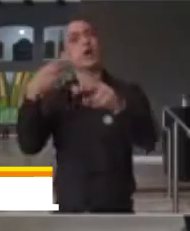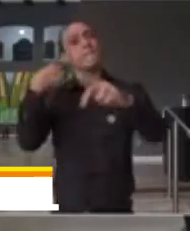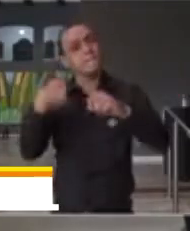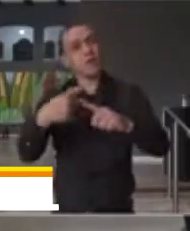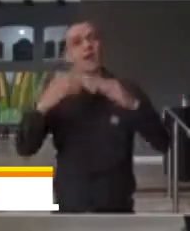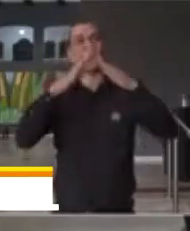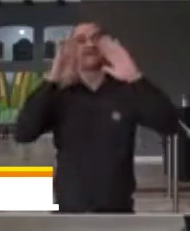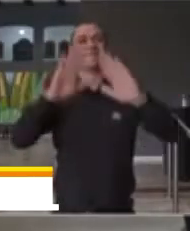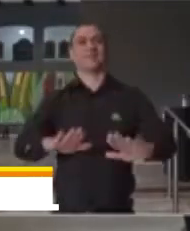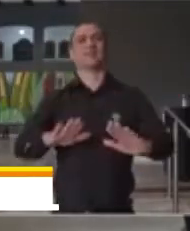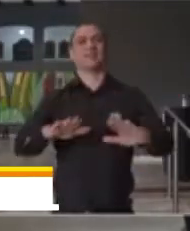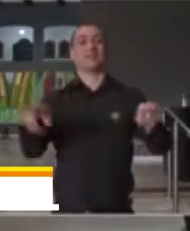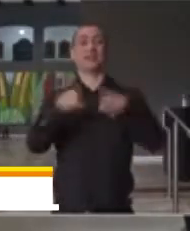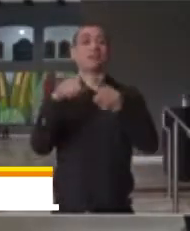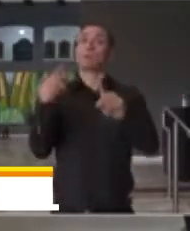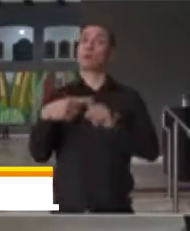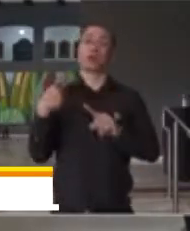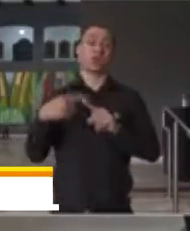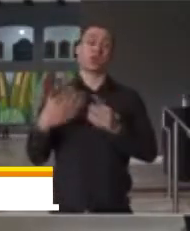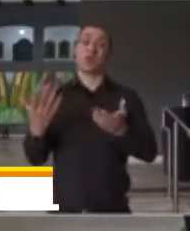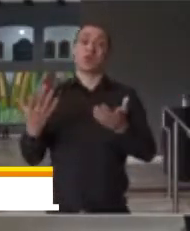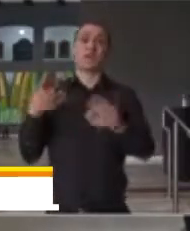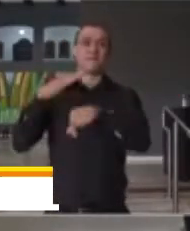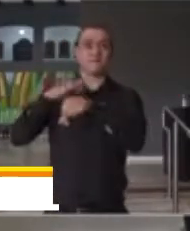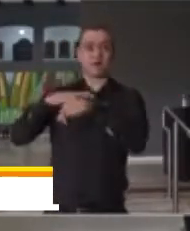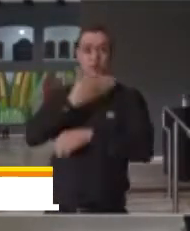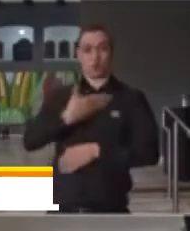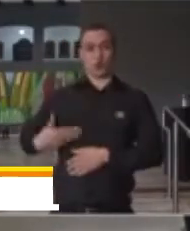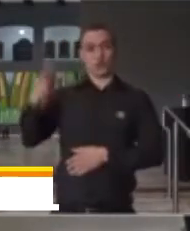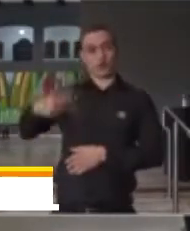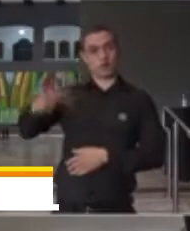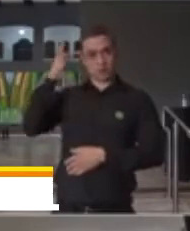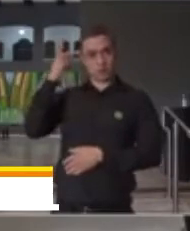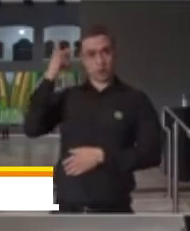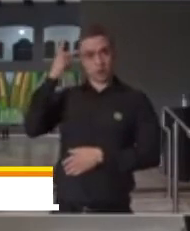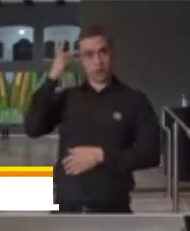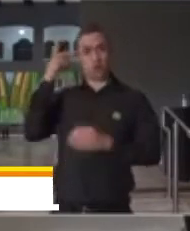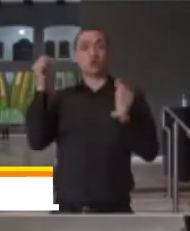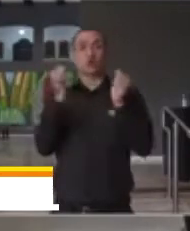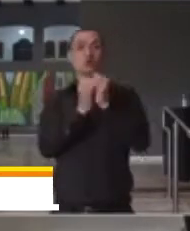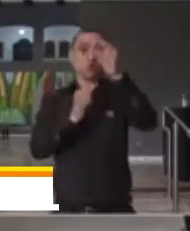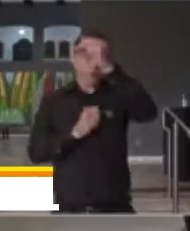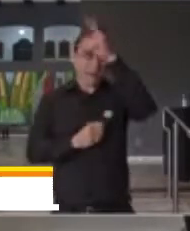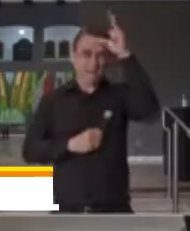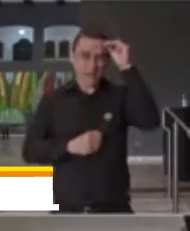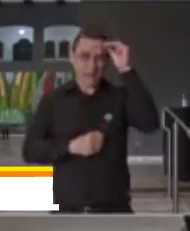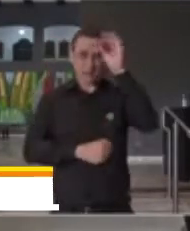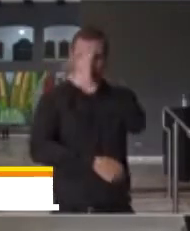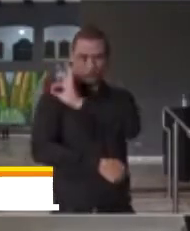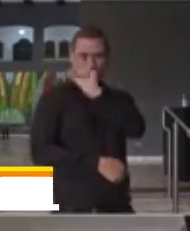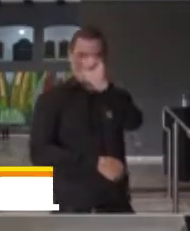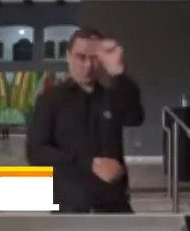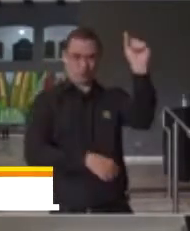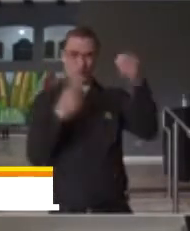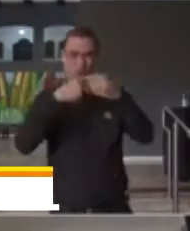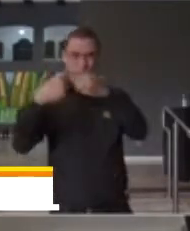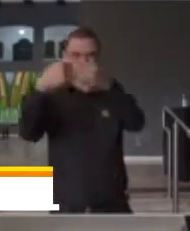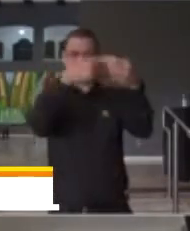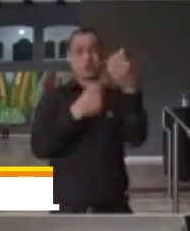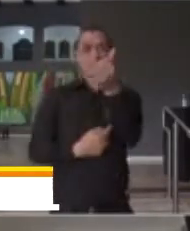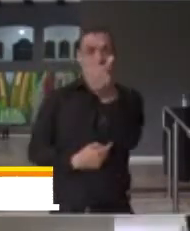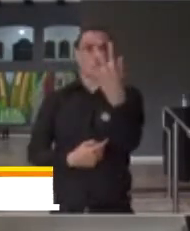isolamento e pelas iniciativas que o governo do estado de são paulo e os prefeitos dos